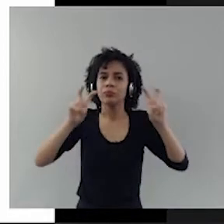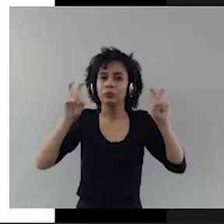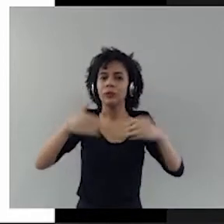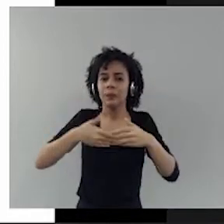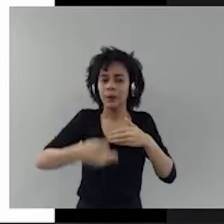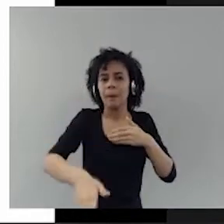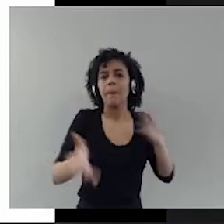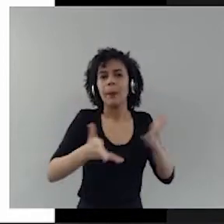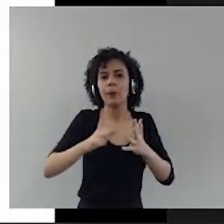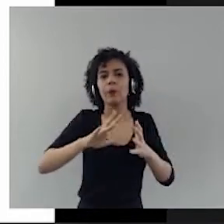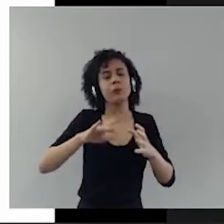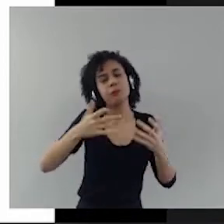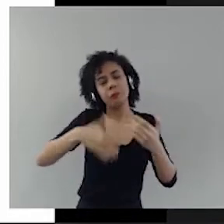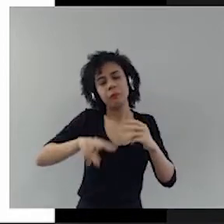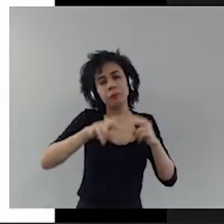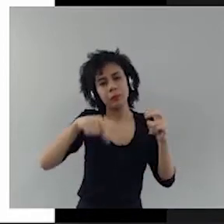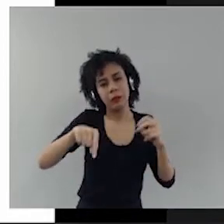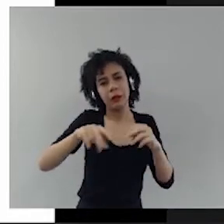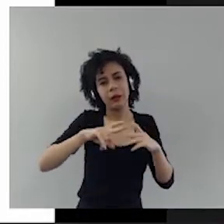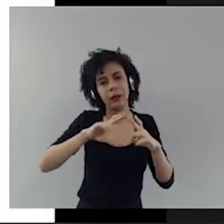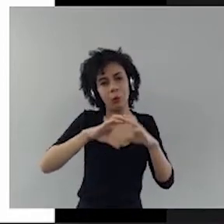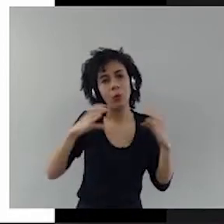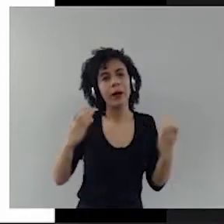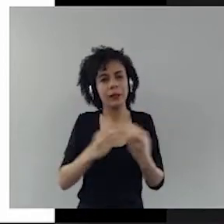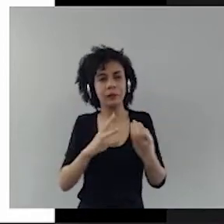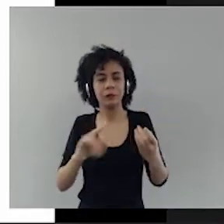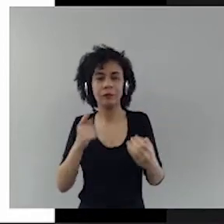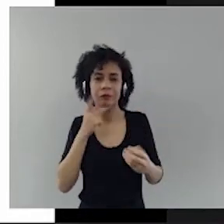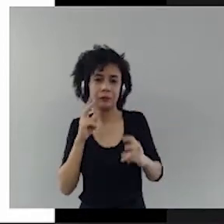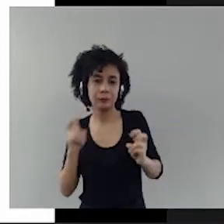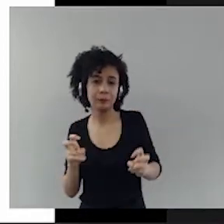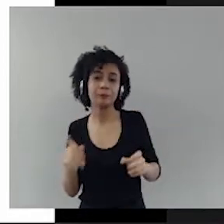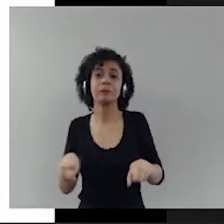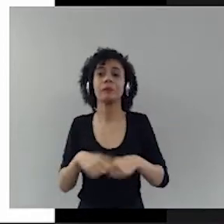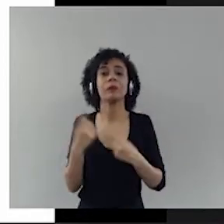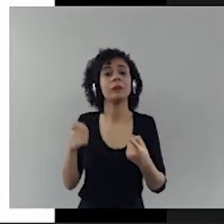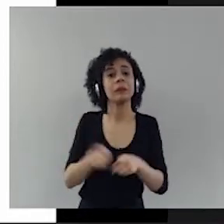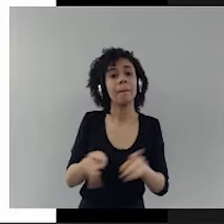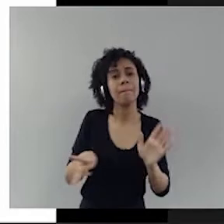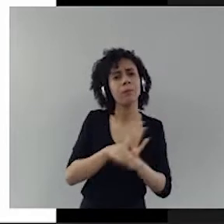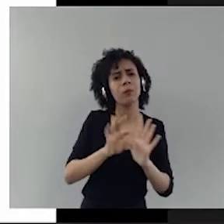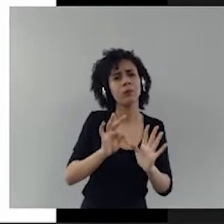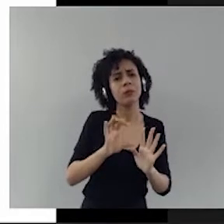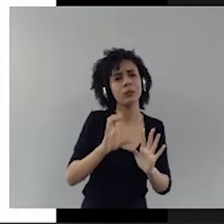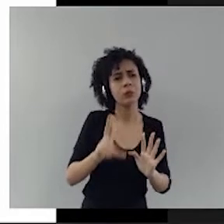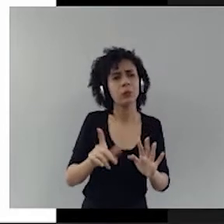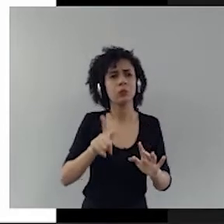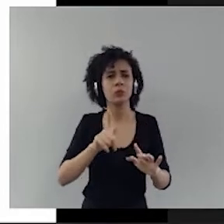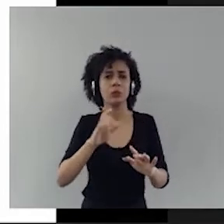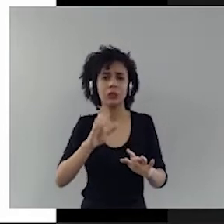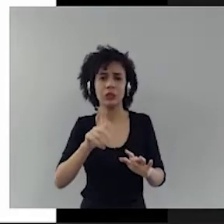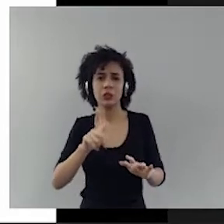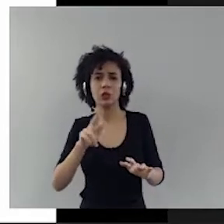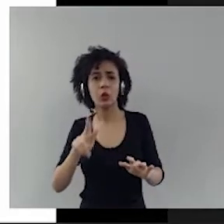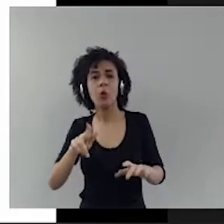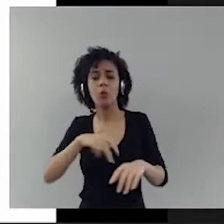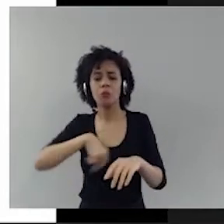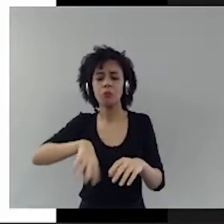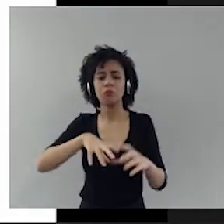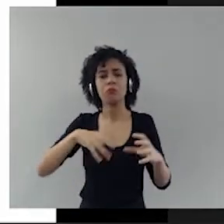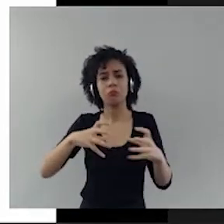aqui no congresso bom e mas ao mesmo tempo próprio tcu a cg os órgãos de controle